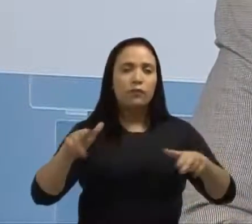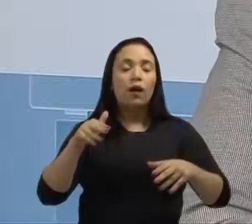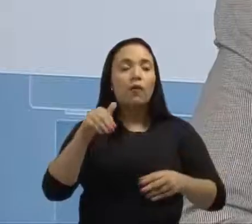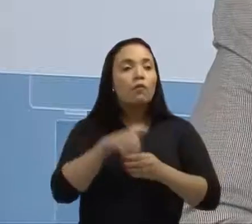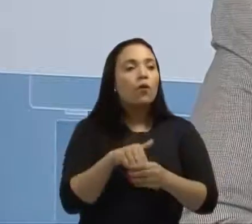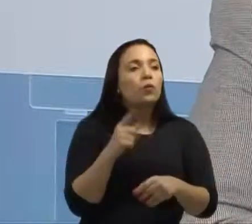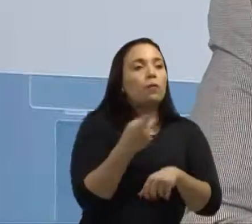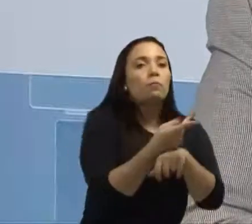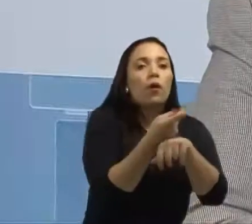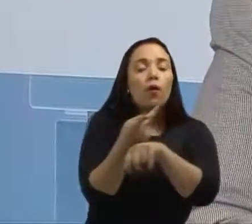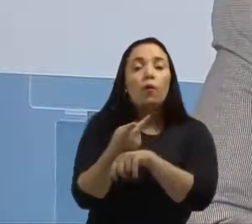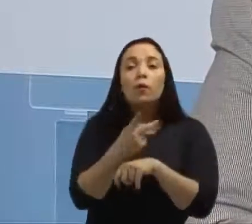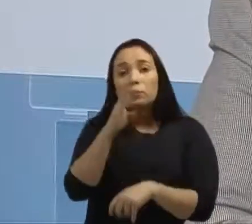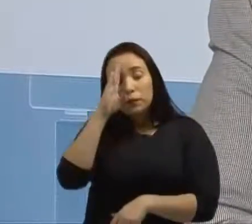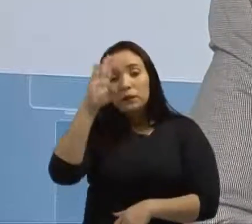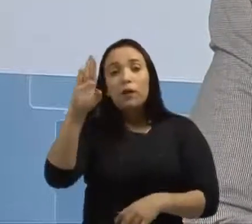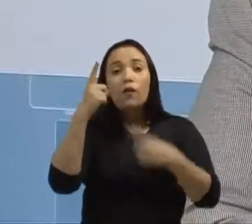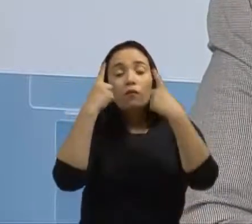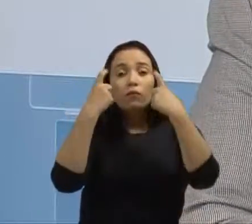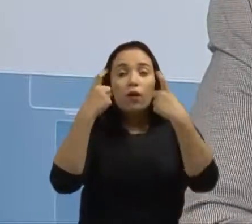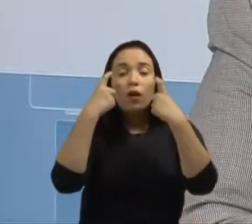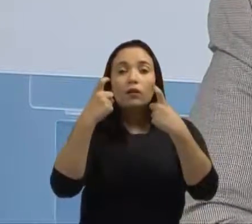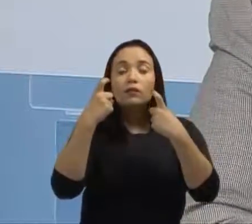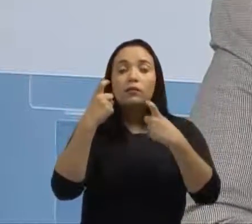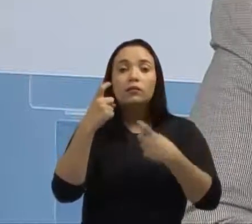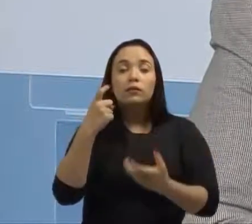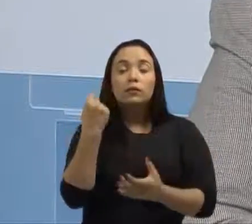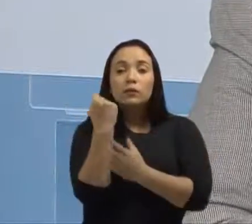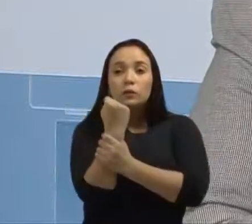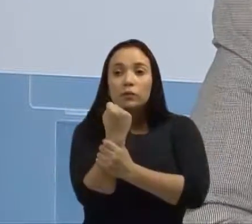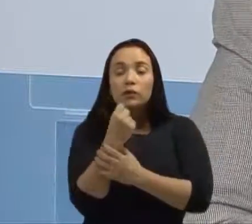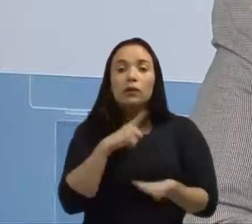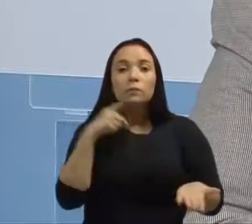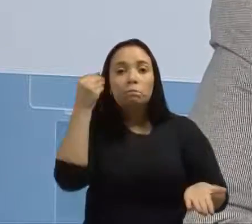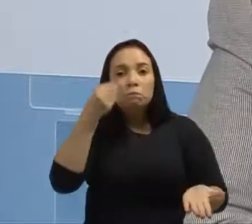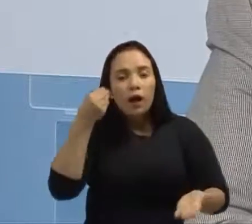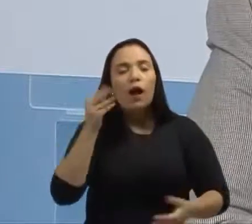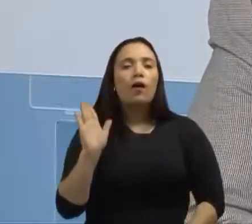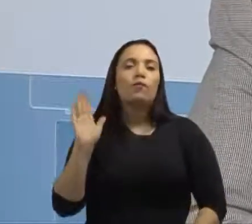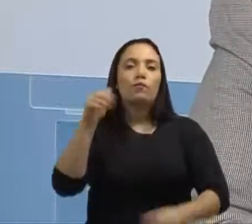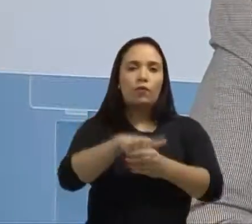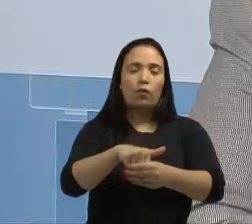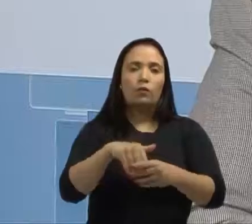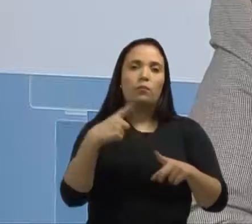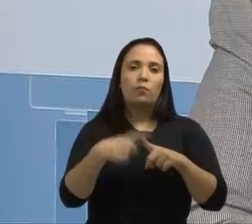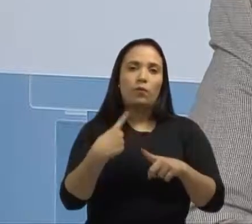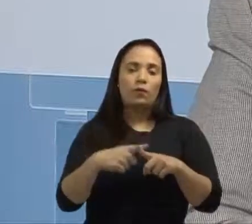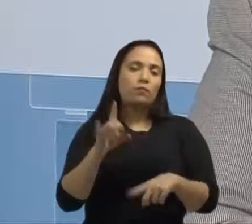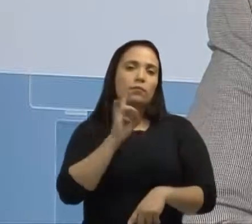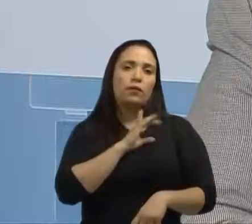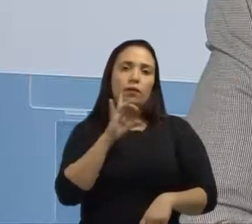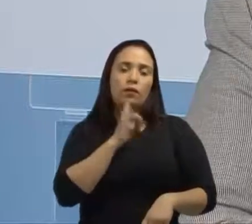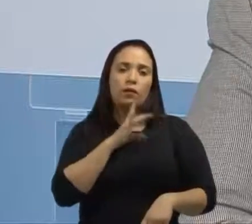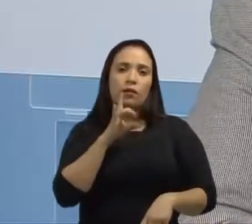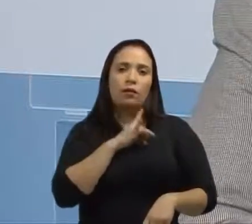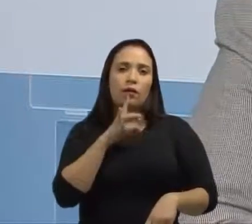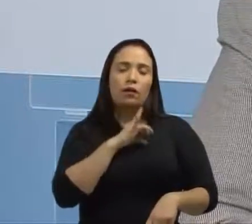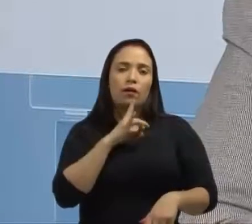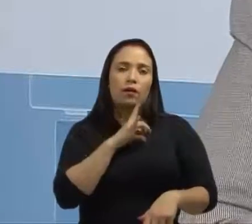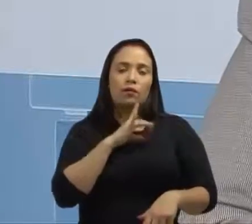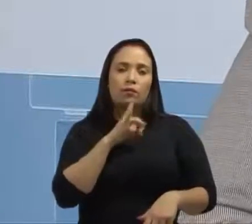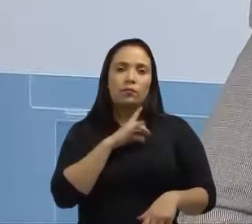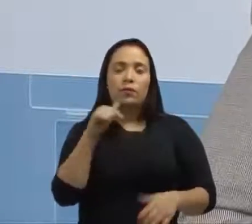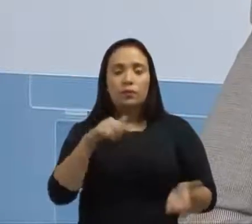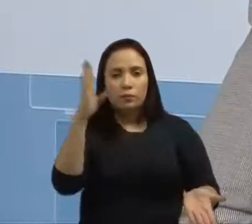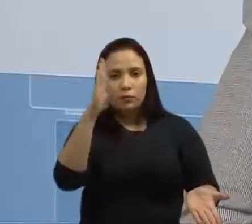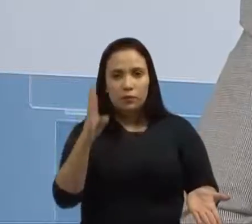estado. Até para o presidente. Para o presidente, inclusive em pessoas que possam restabelecer a ordem e a segurança pública